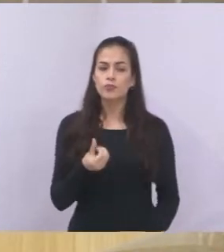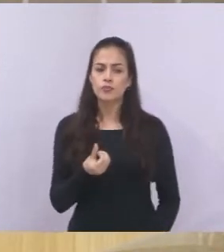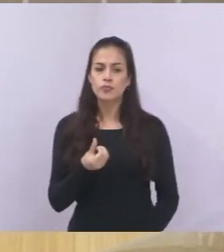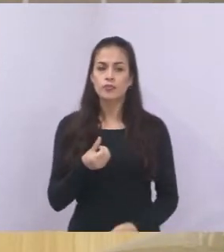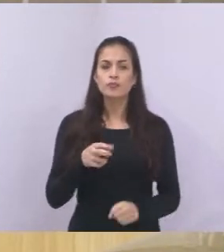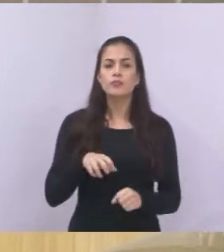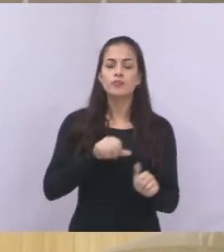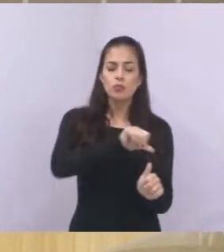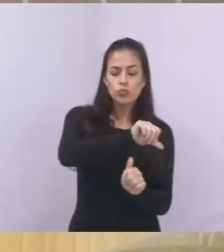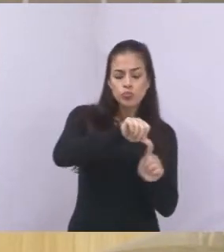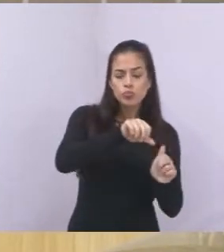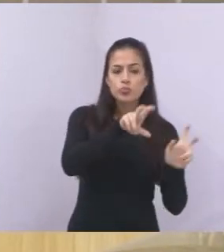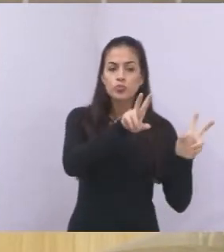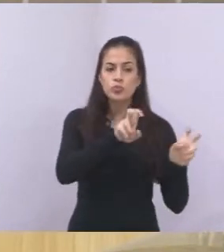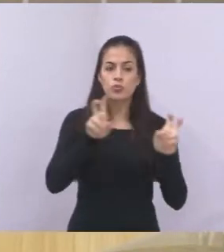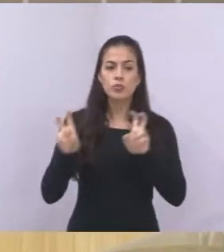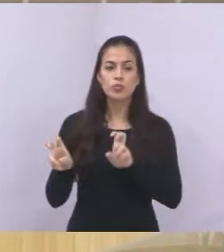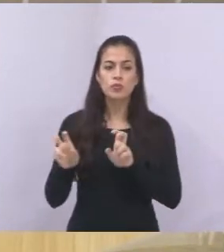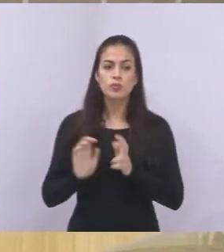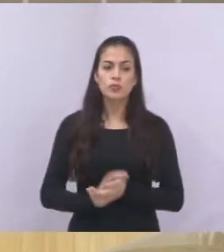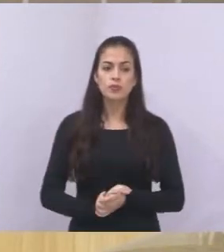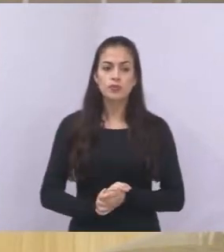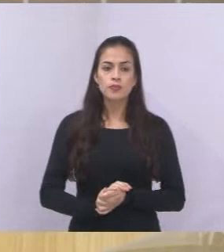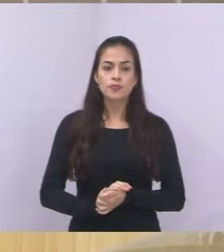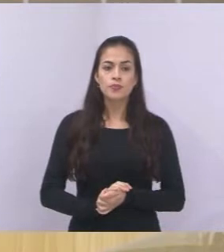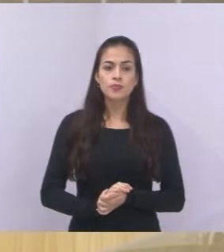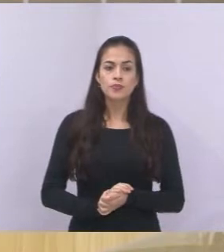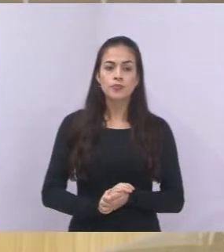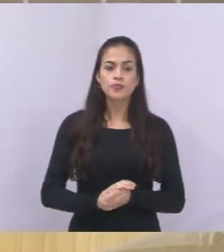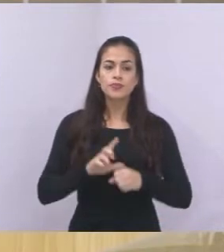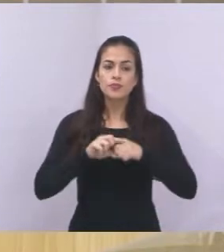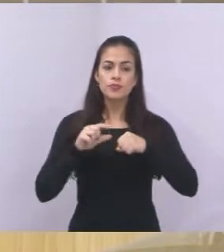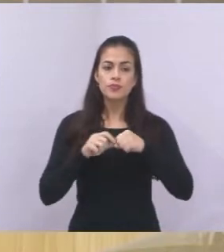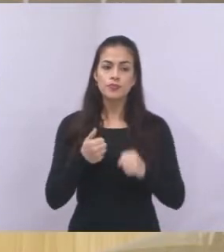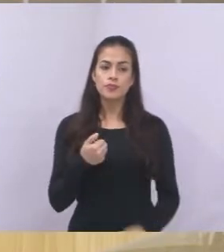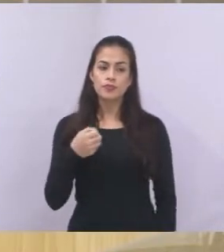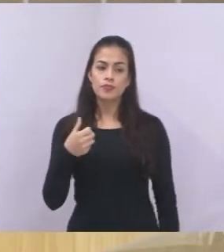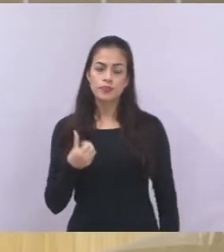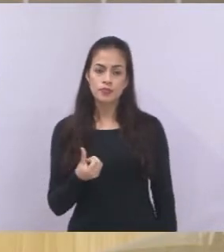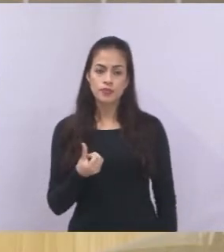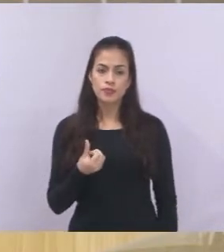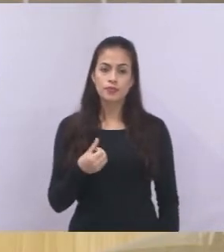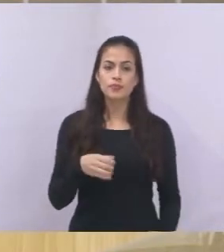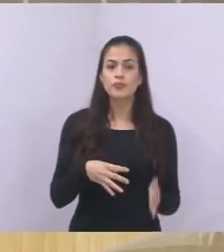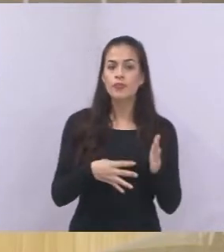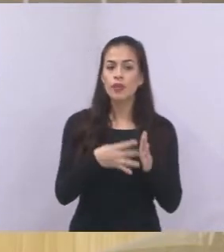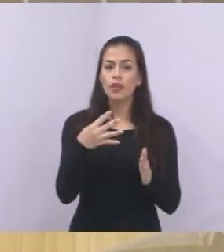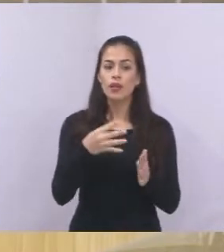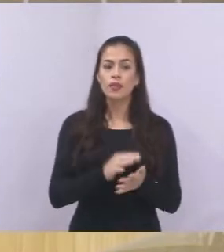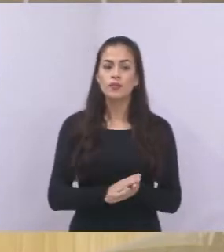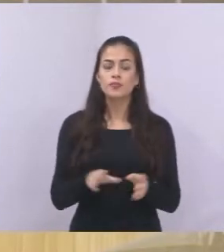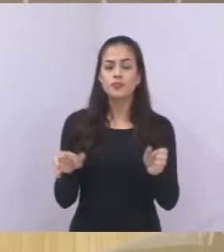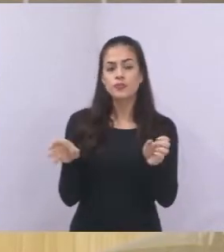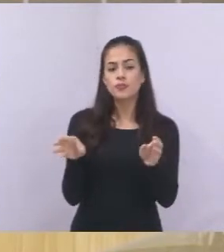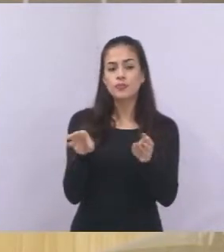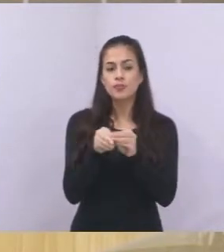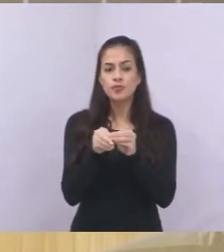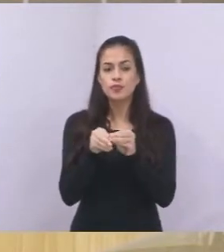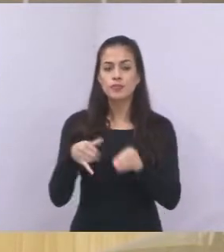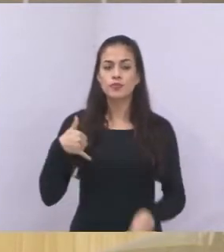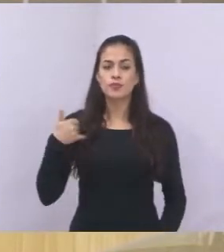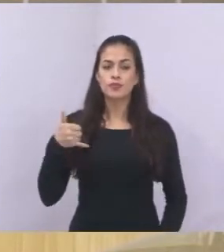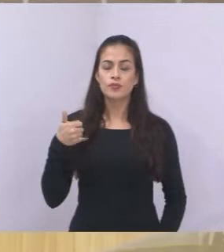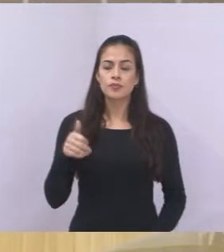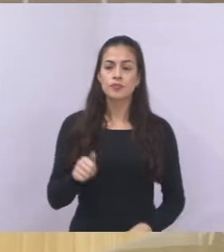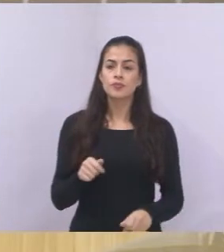redação. Artigo 16, inciso 4º. Somatório da idade do tempo de contribuição incluídas nas frações